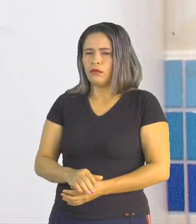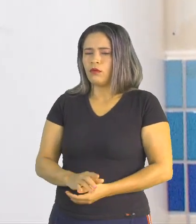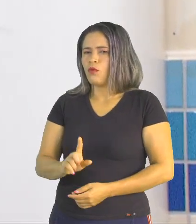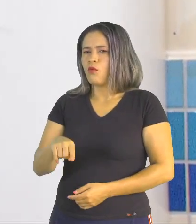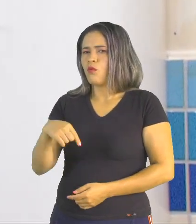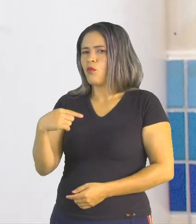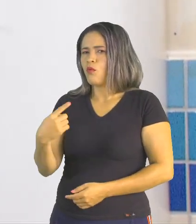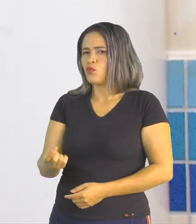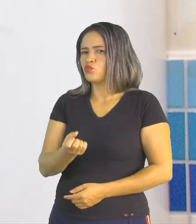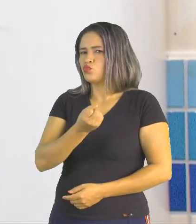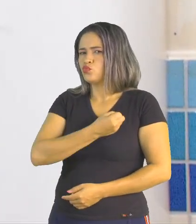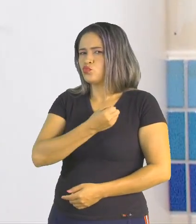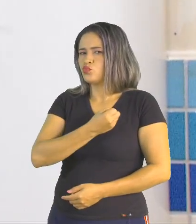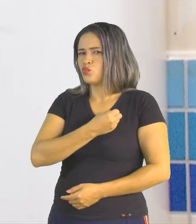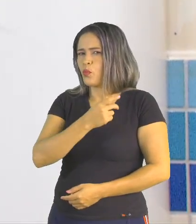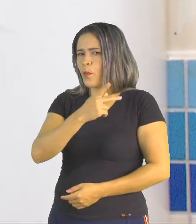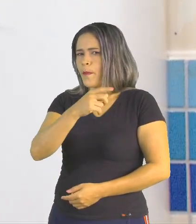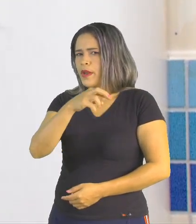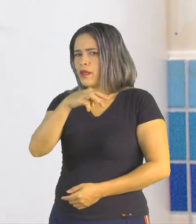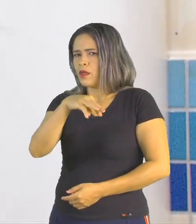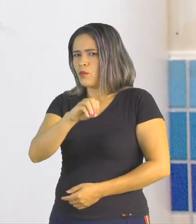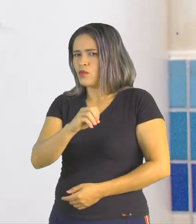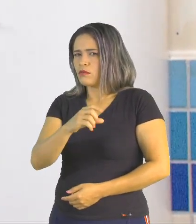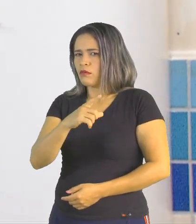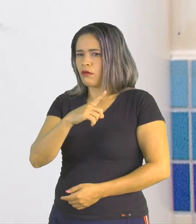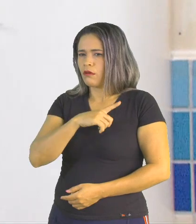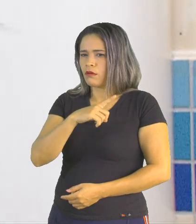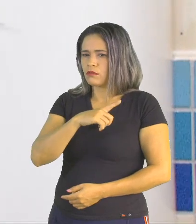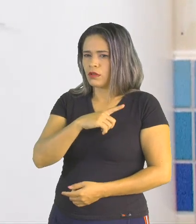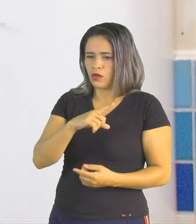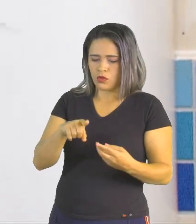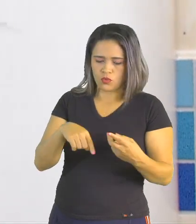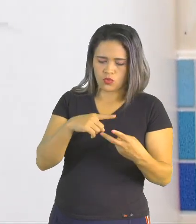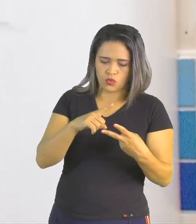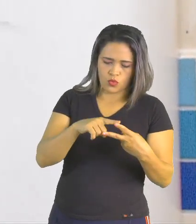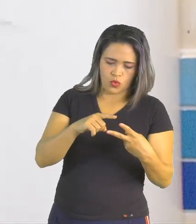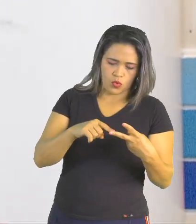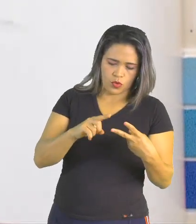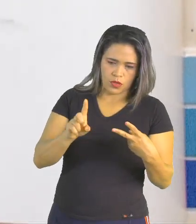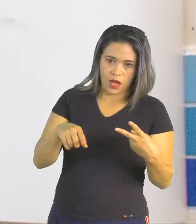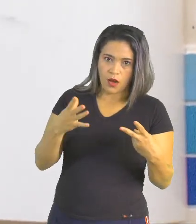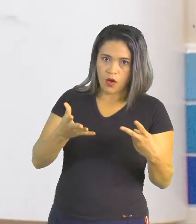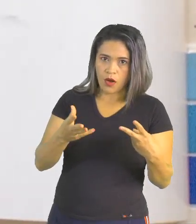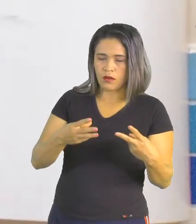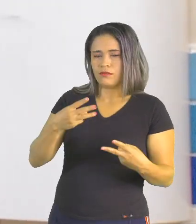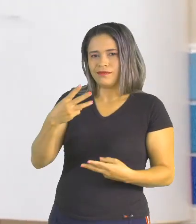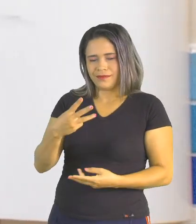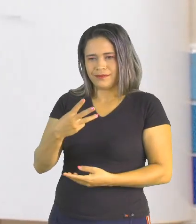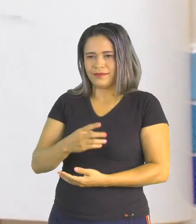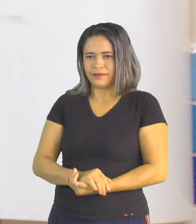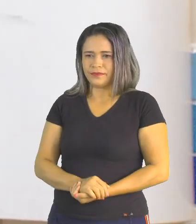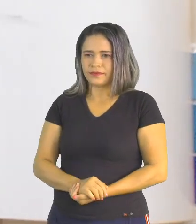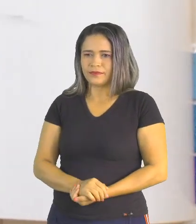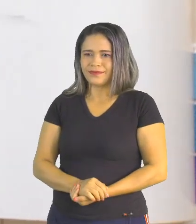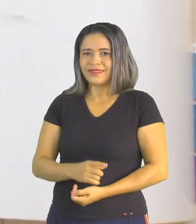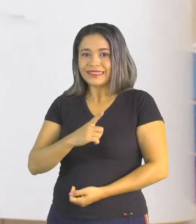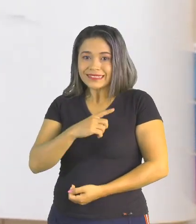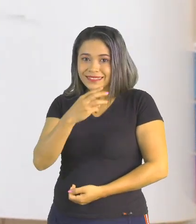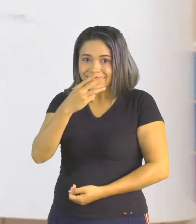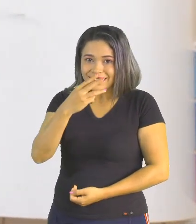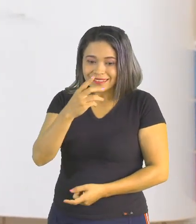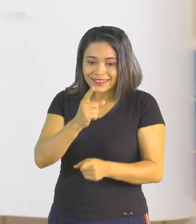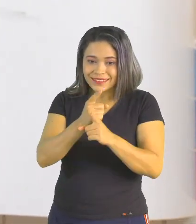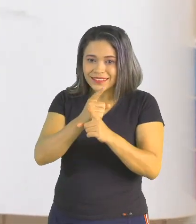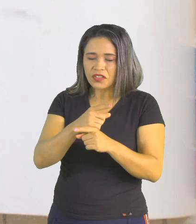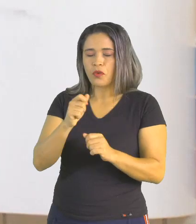número primo que eu tenho? Eu tenho 2, então vem o 3. Ó, tenho 3 aqui. Então